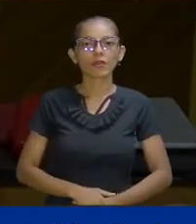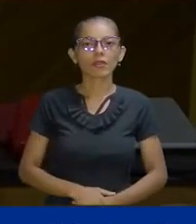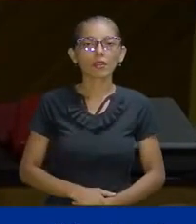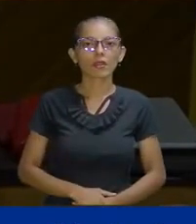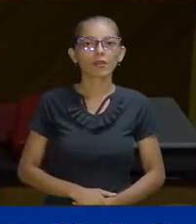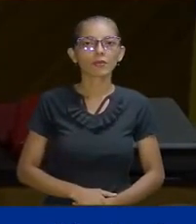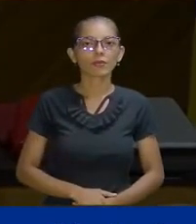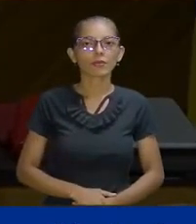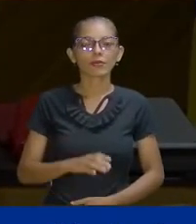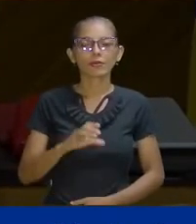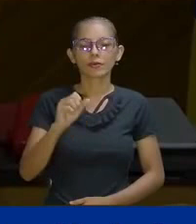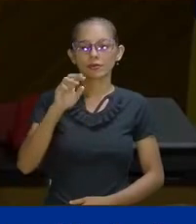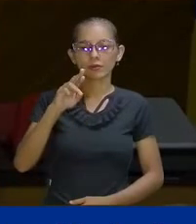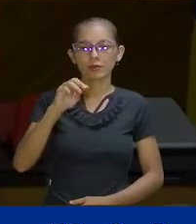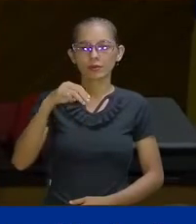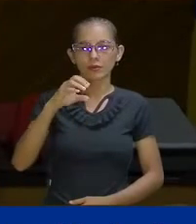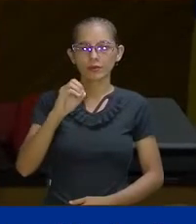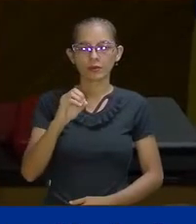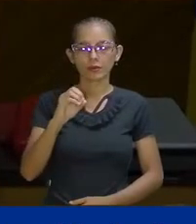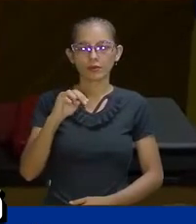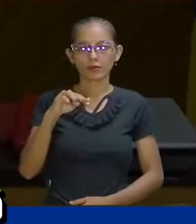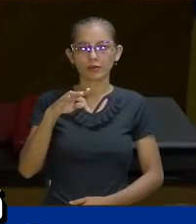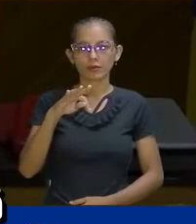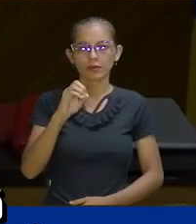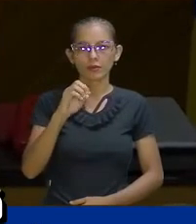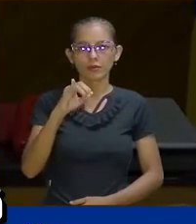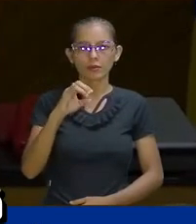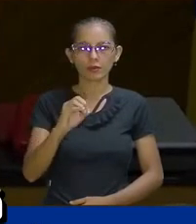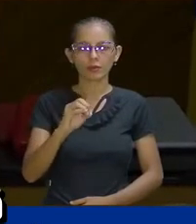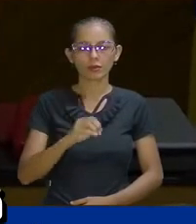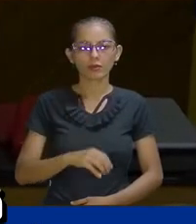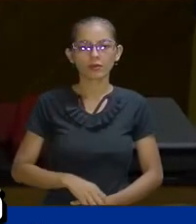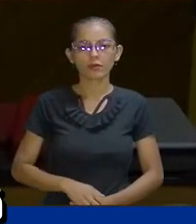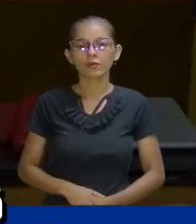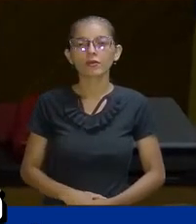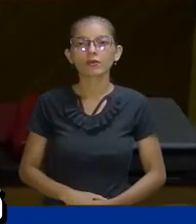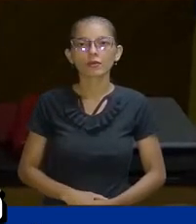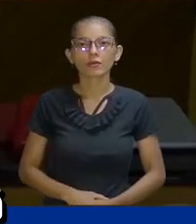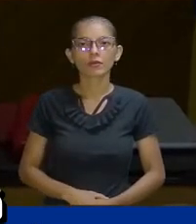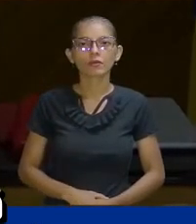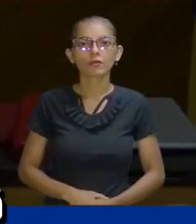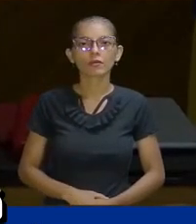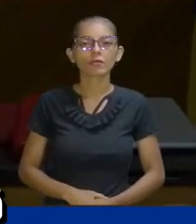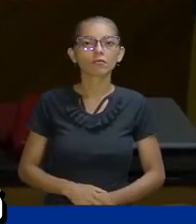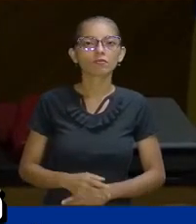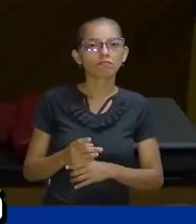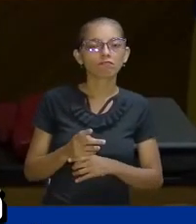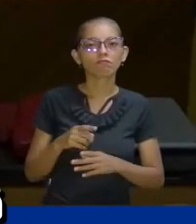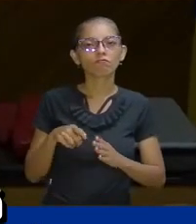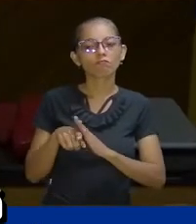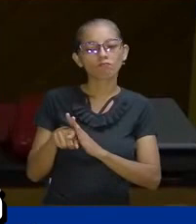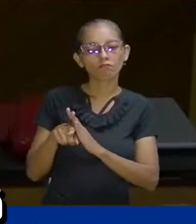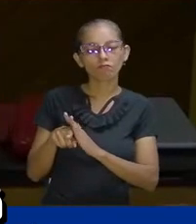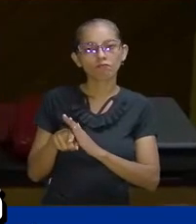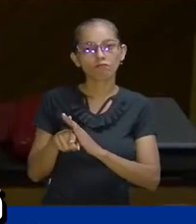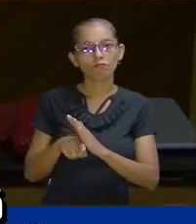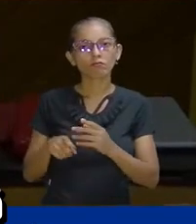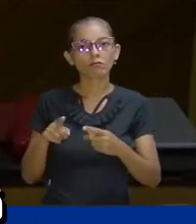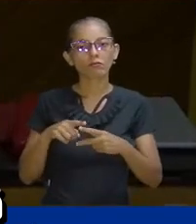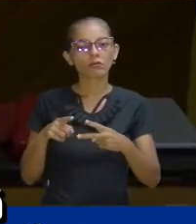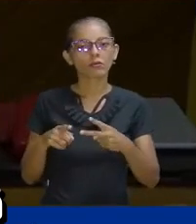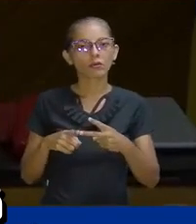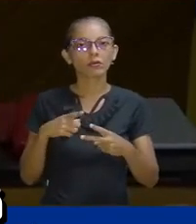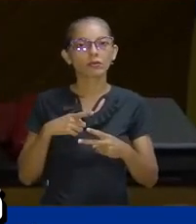Os investigantes, Geodilson Pinheiro Borges e Maxinei Machado Andrade, serão patrocinados e